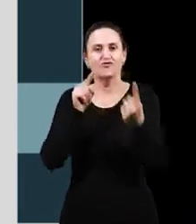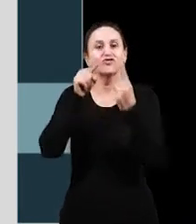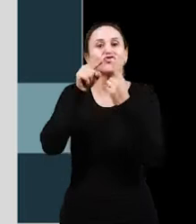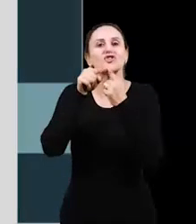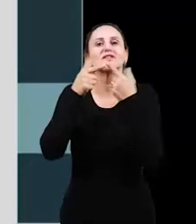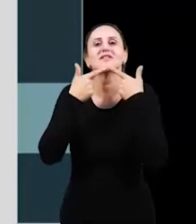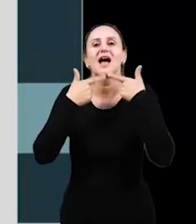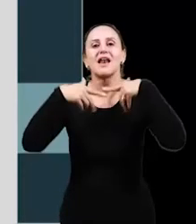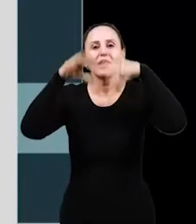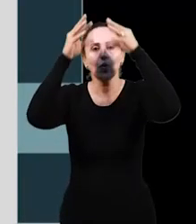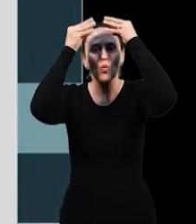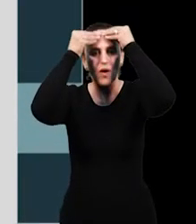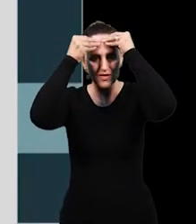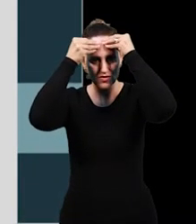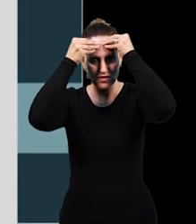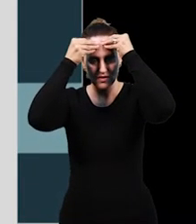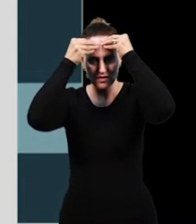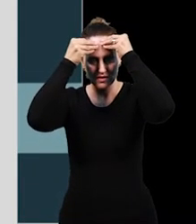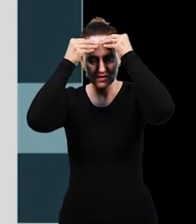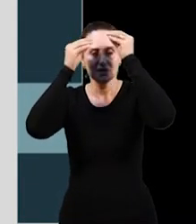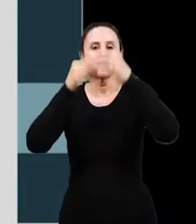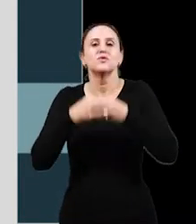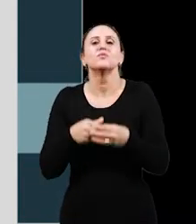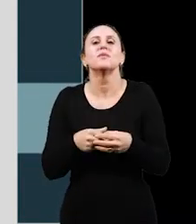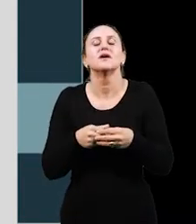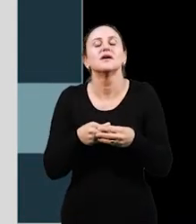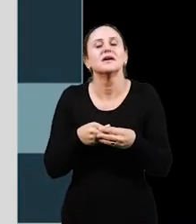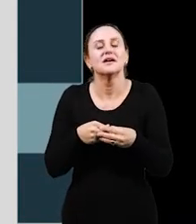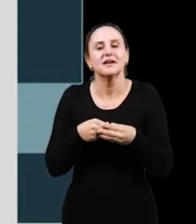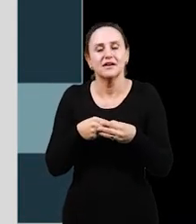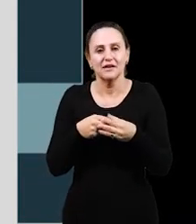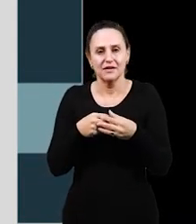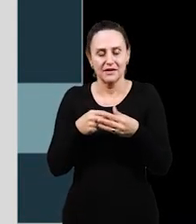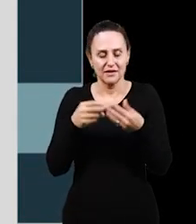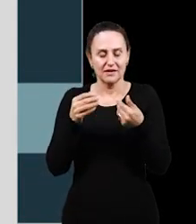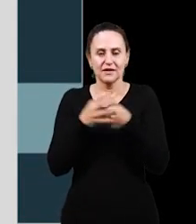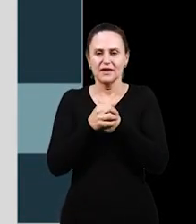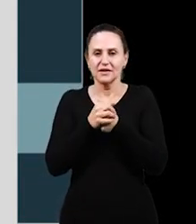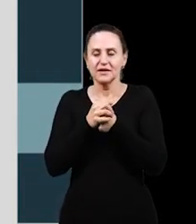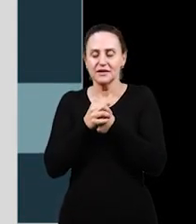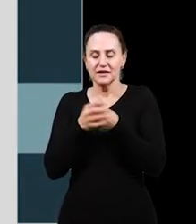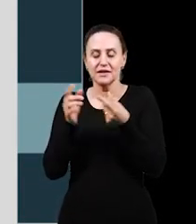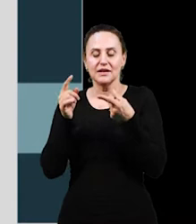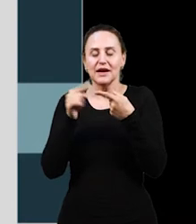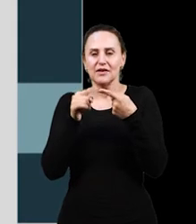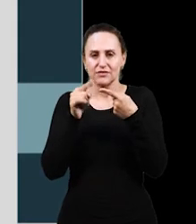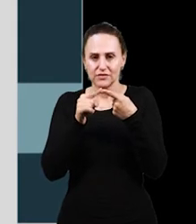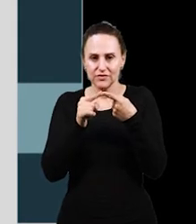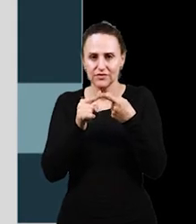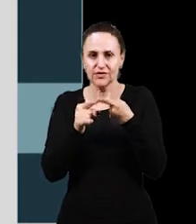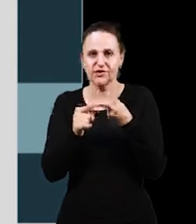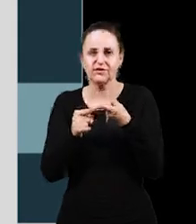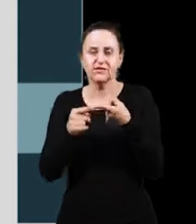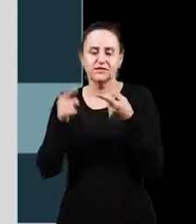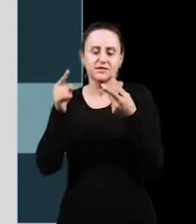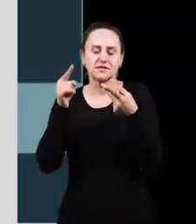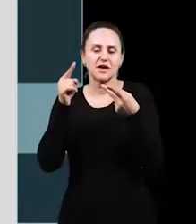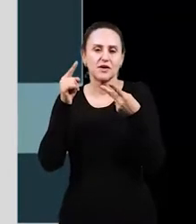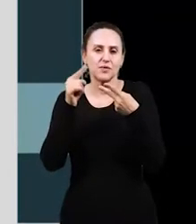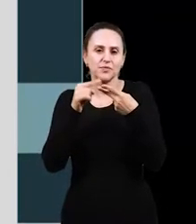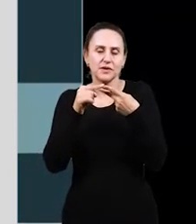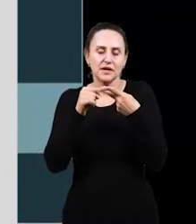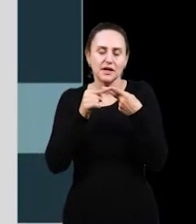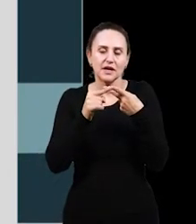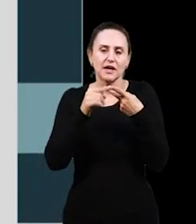Então até acordo com yakobson a função referencial ou denotativa que a ênfase no contexto e objetivo é a